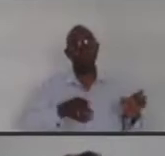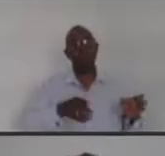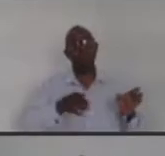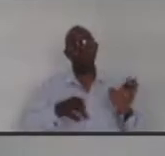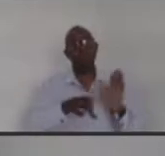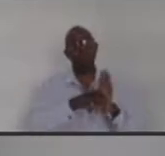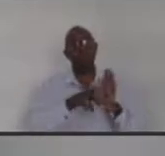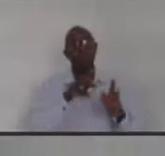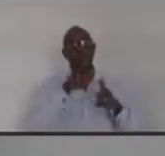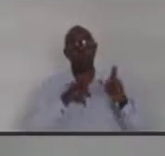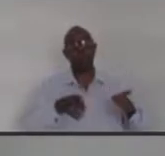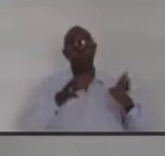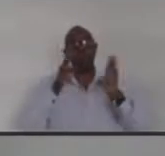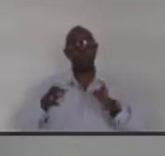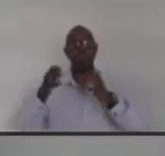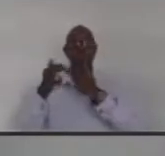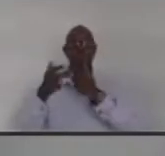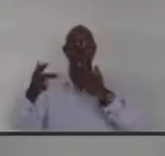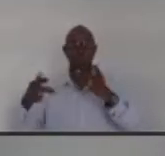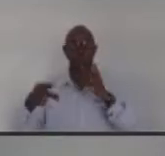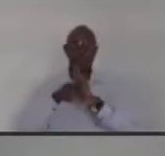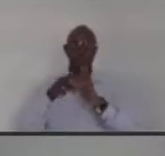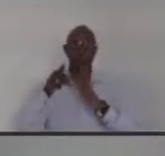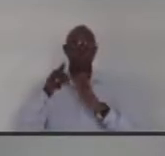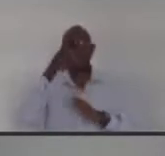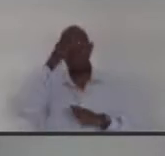Terminada a leitura, senhor presidente.